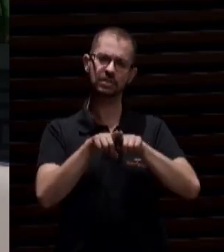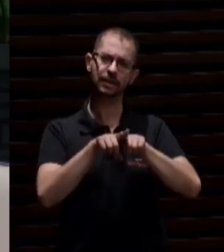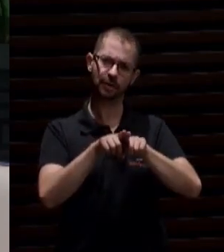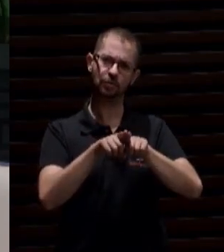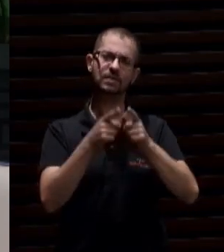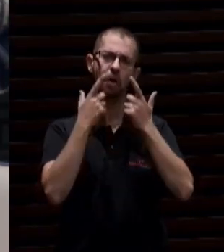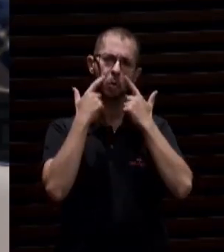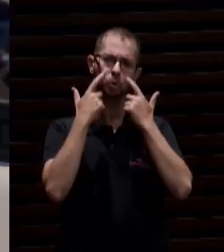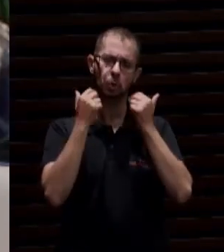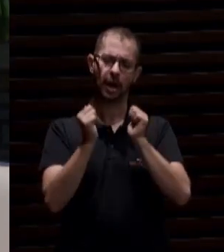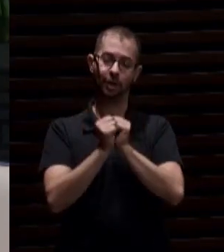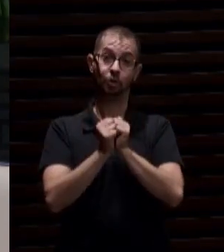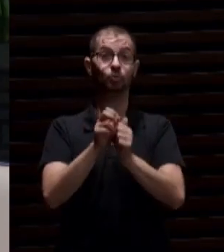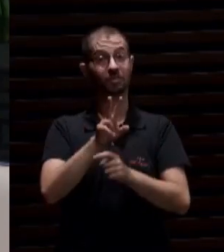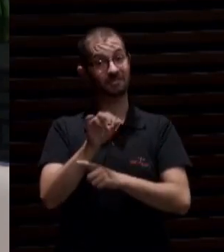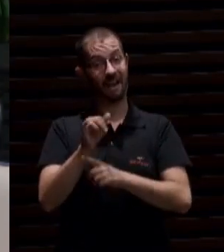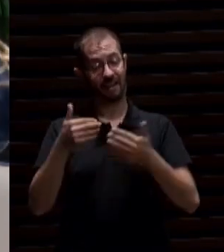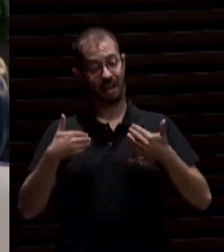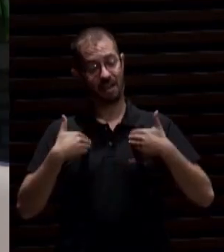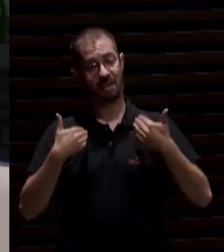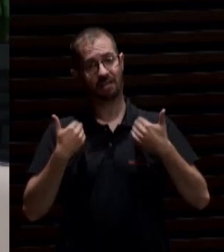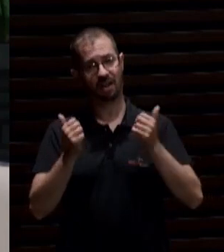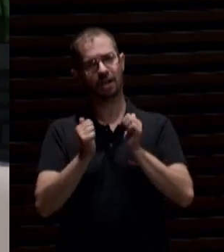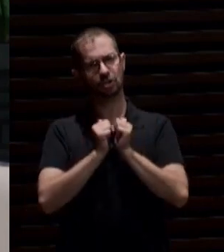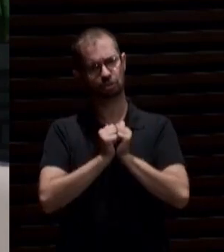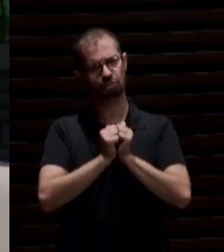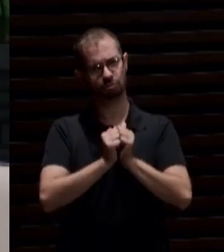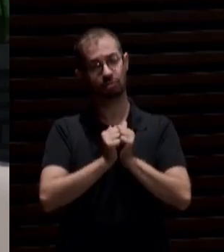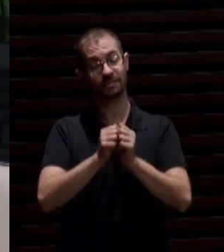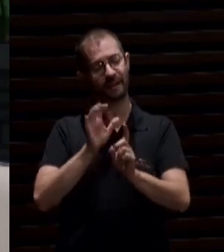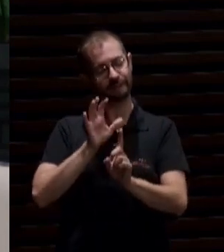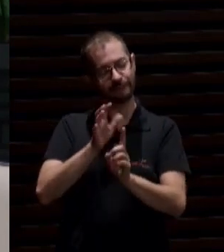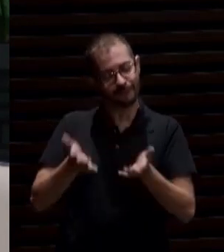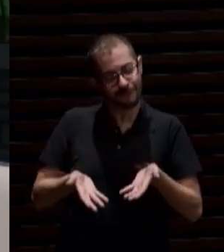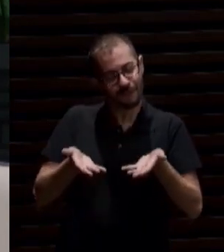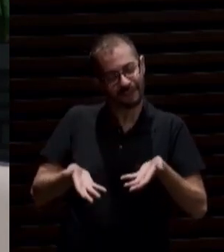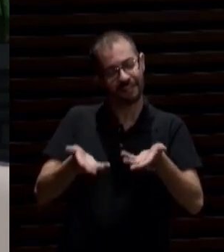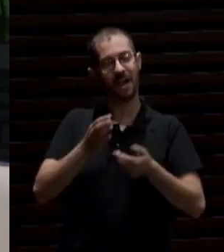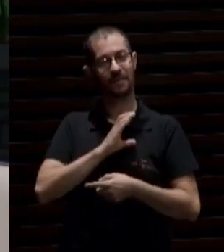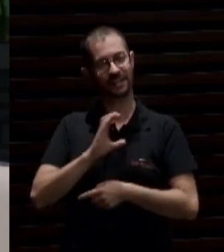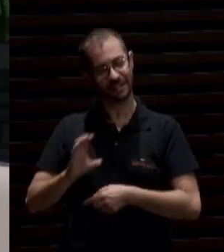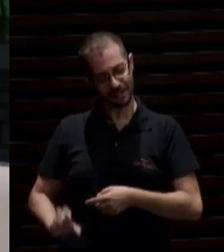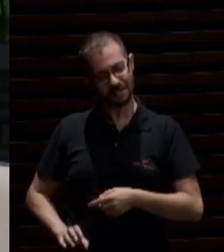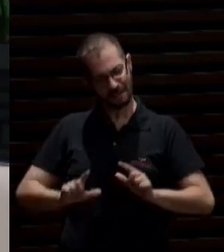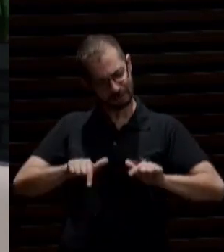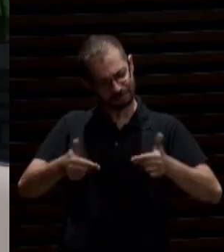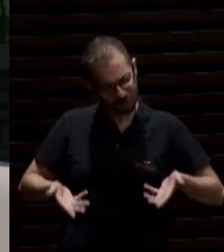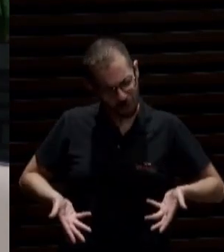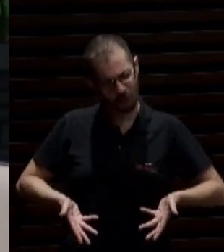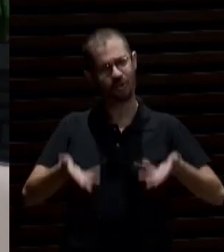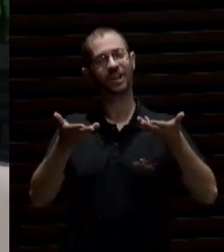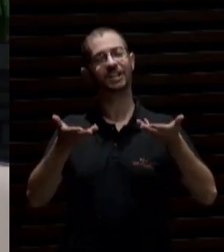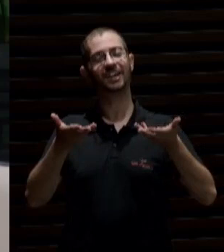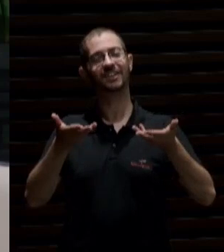gente, que vão se alegrar conosco, que vão nos impulsionar para Cristo, que vão nos incentivar, que vão nos encorajar, que vão nos